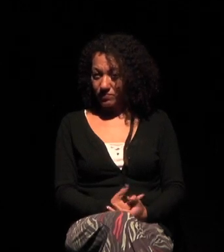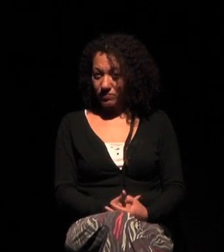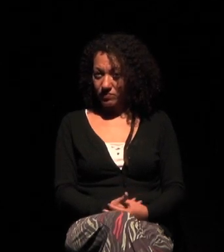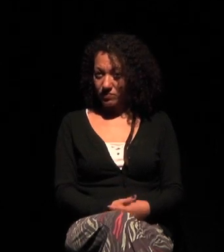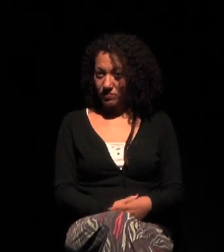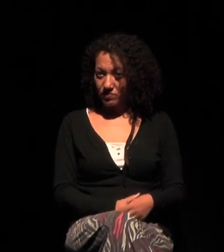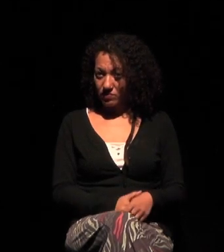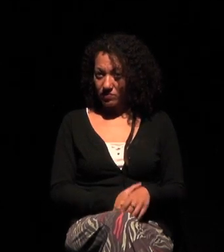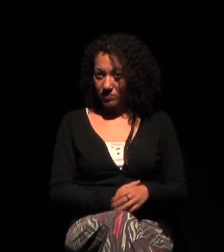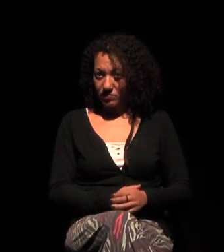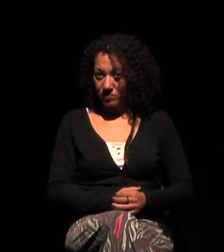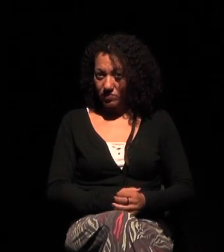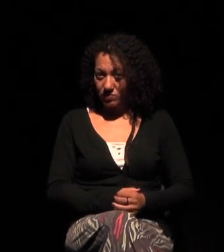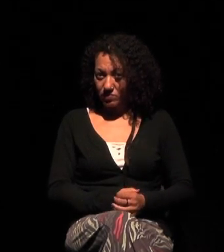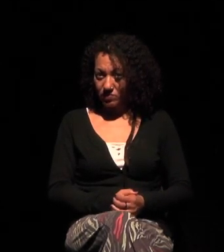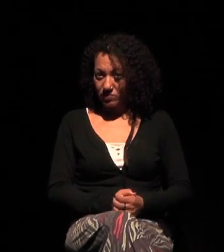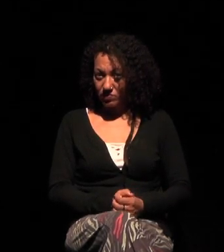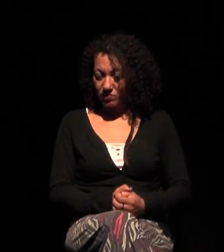seduzido